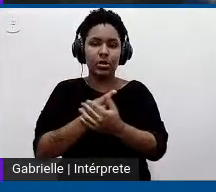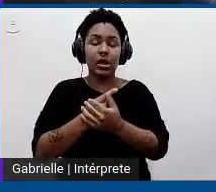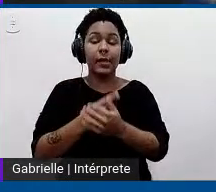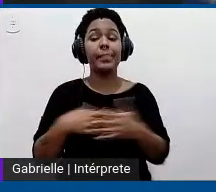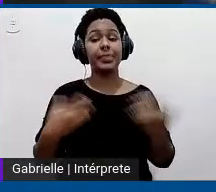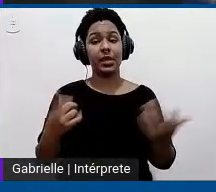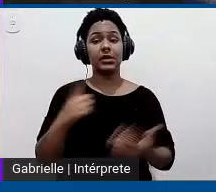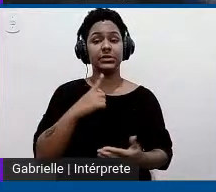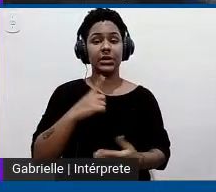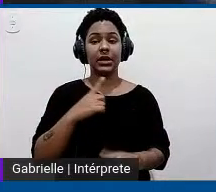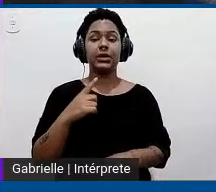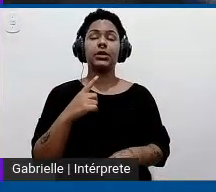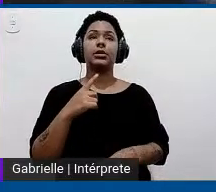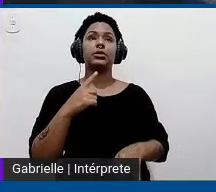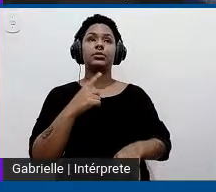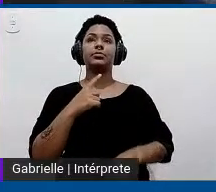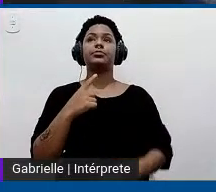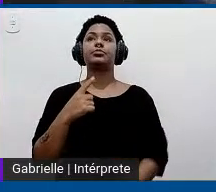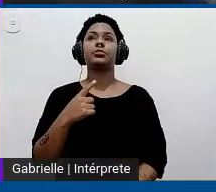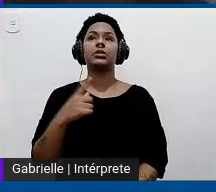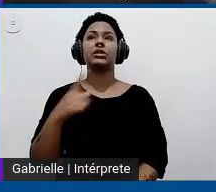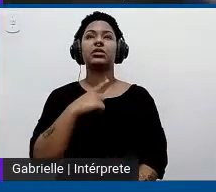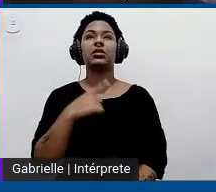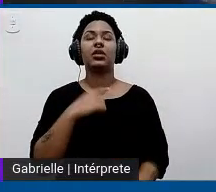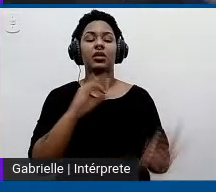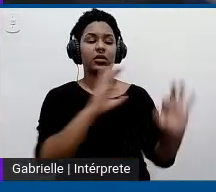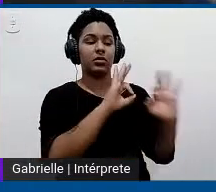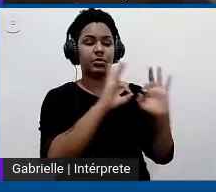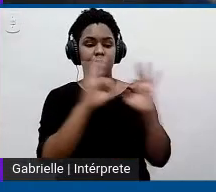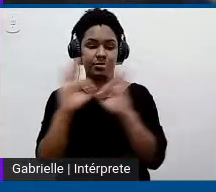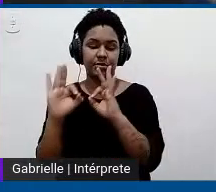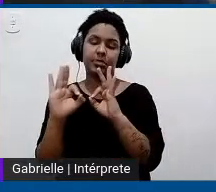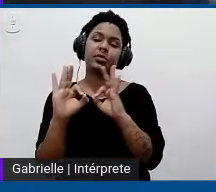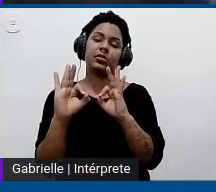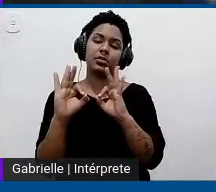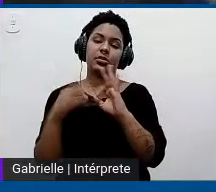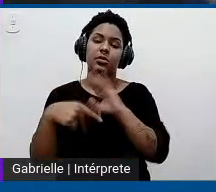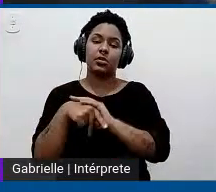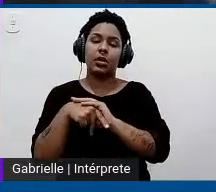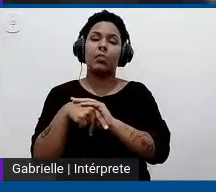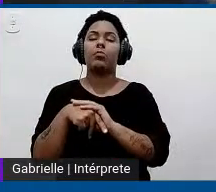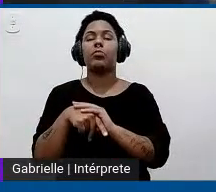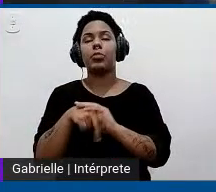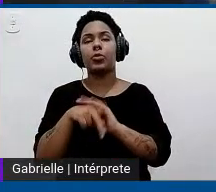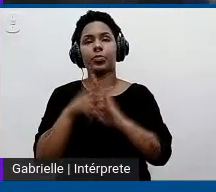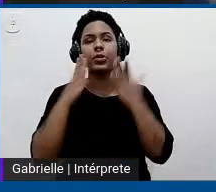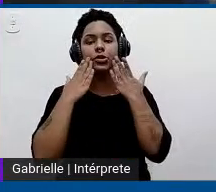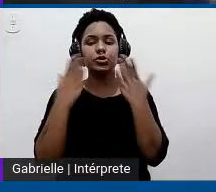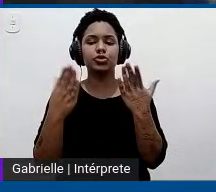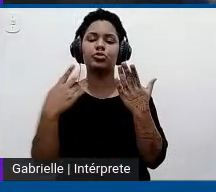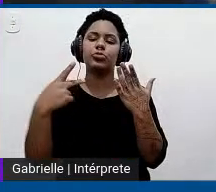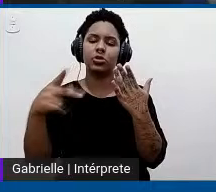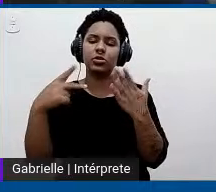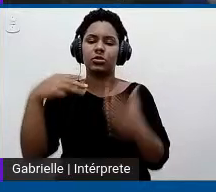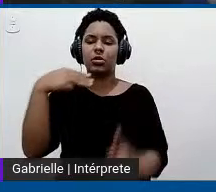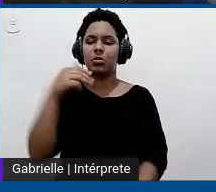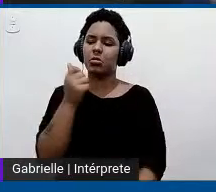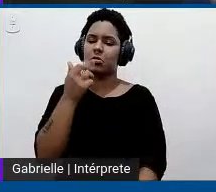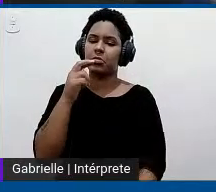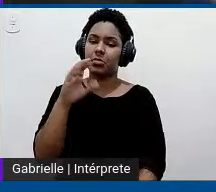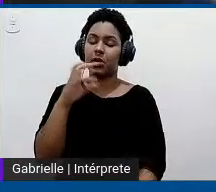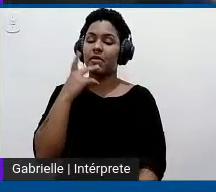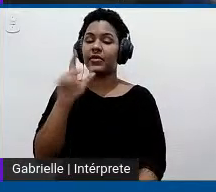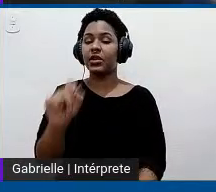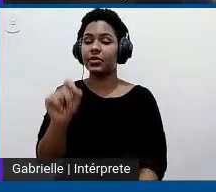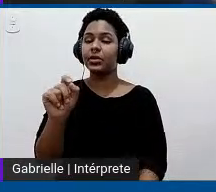tem um trecho, né, do catálogo da própria exposição do Marco Ferreis, que descreve que salas de estar